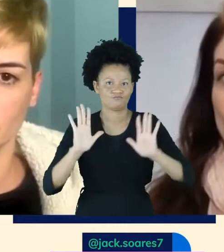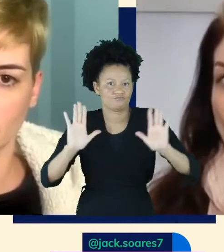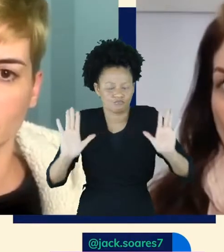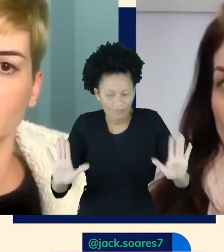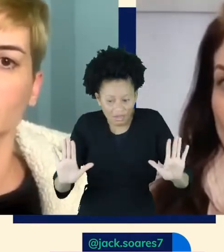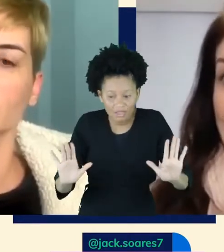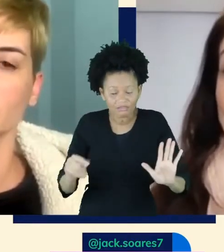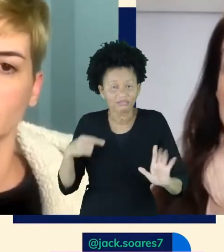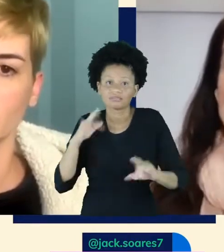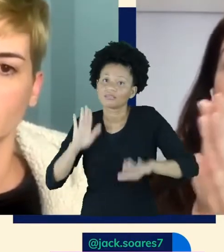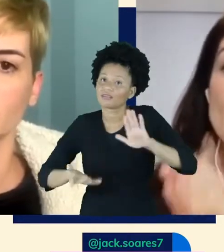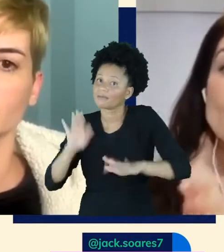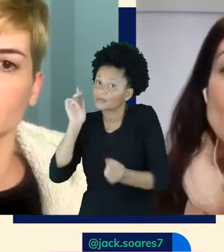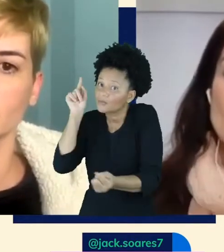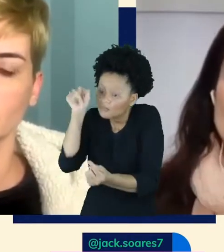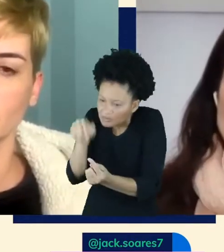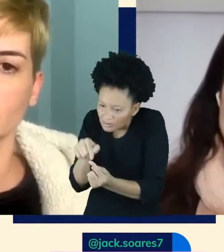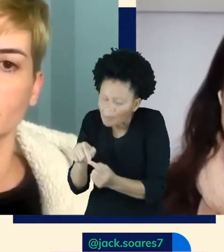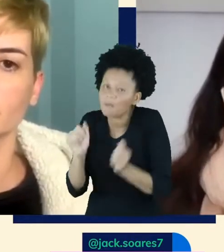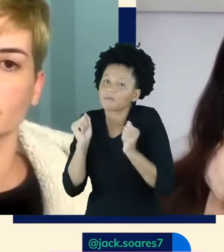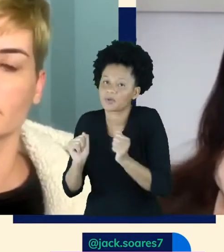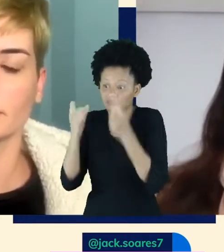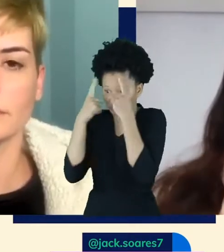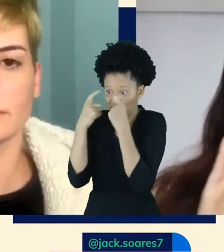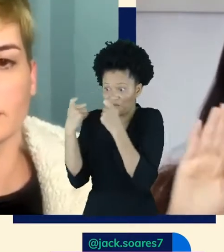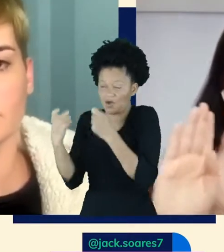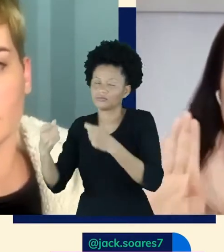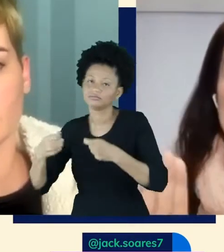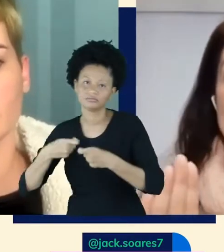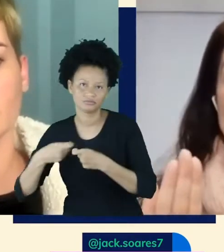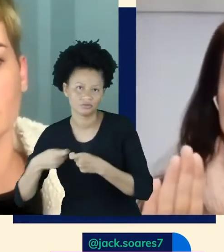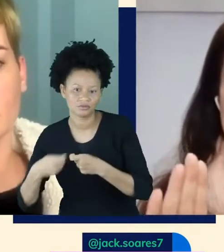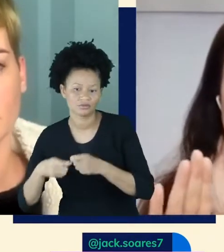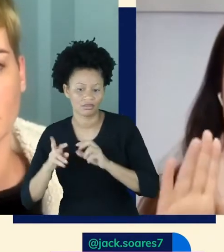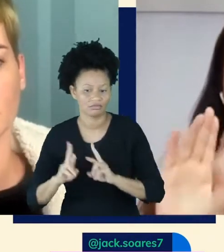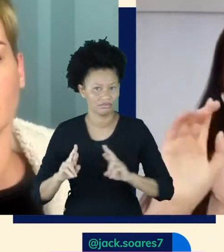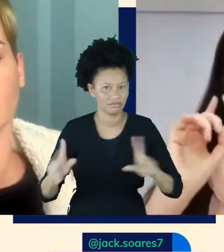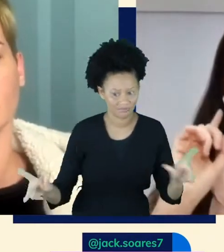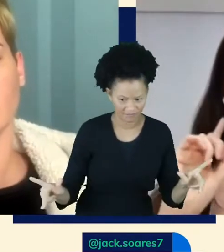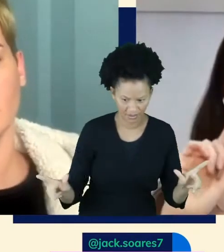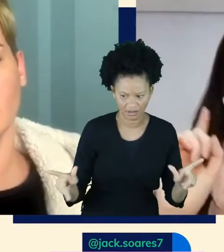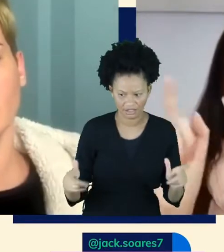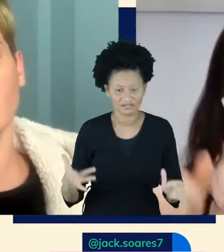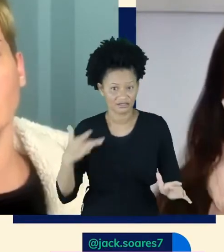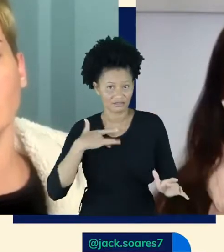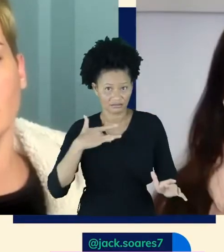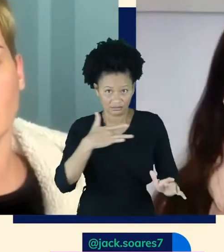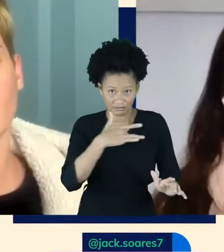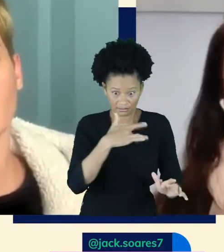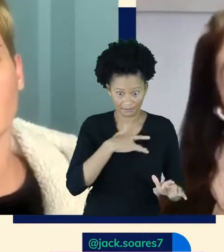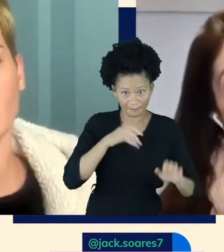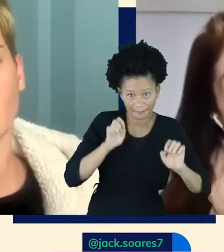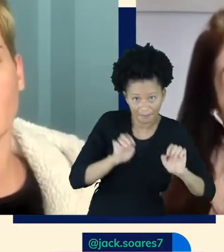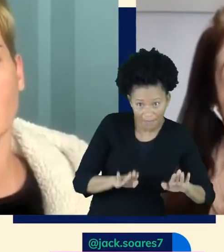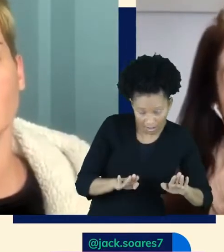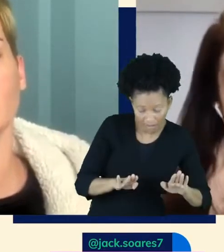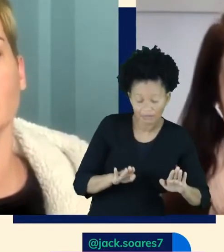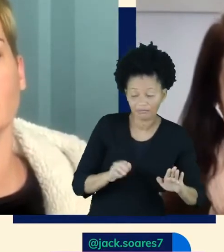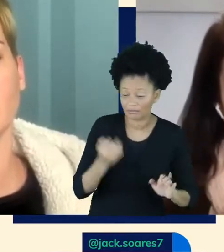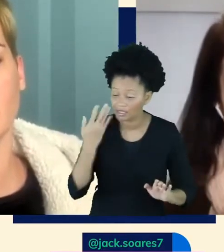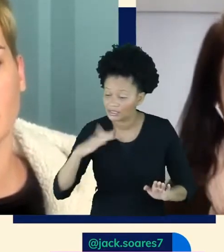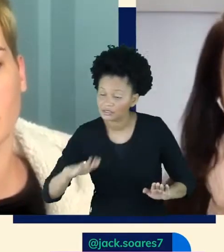violência sexual. Então, o que vai diferenciar se isso é saudável ou não para a criança é como a comunicação é feita e os limites